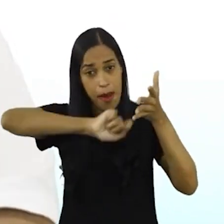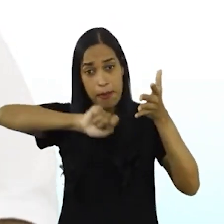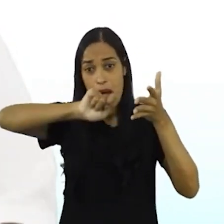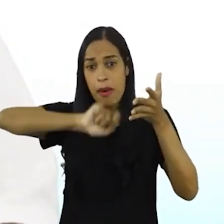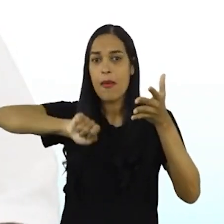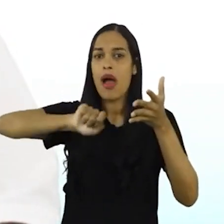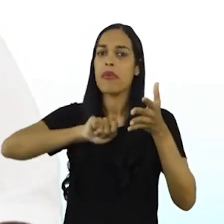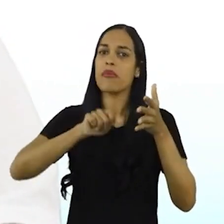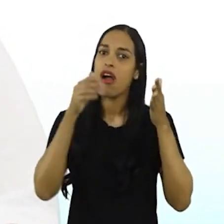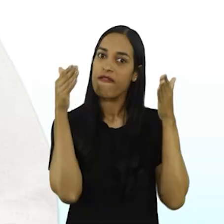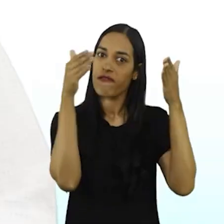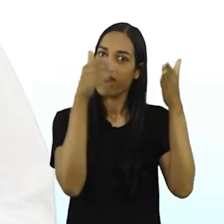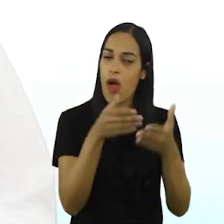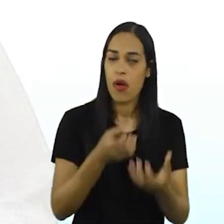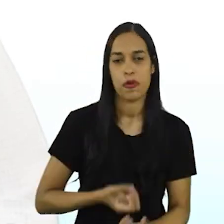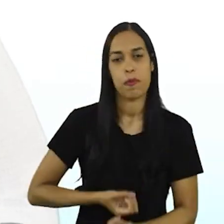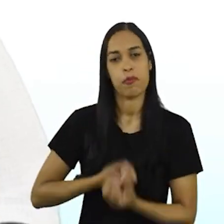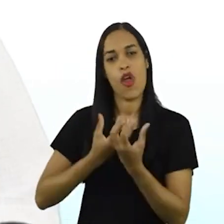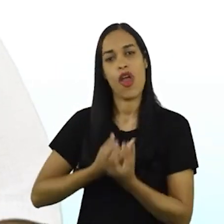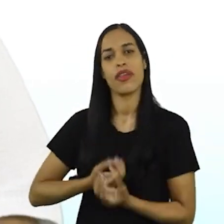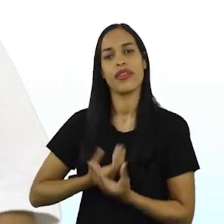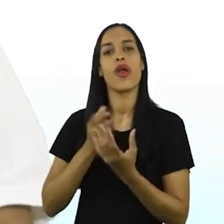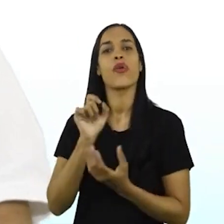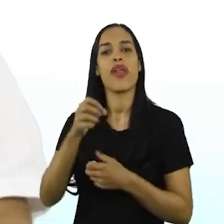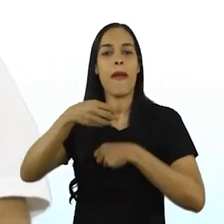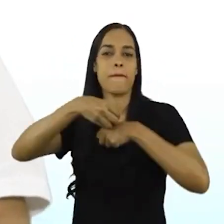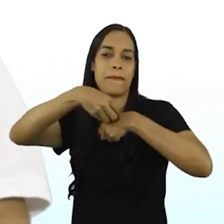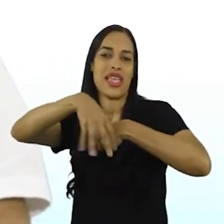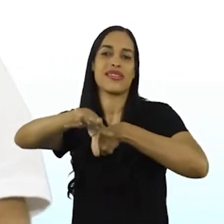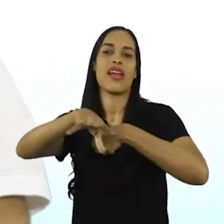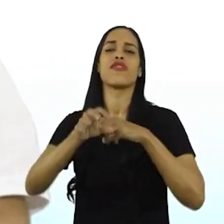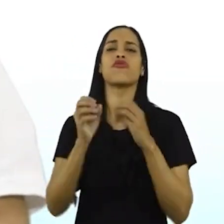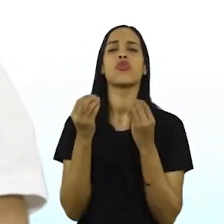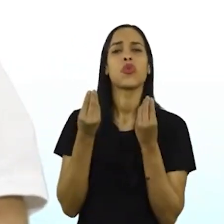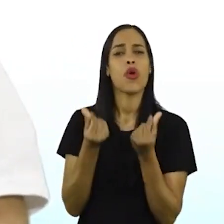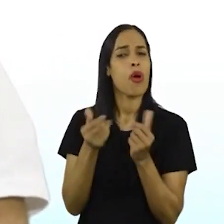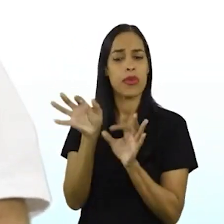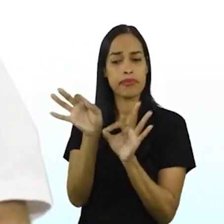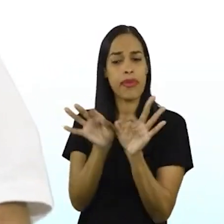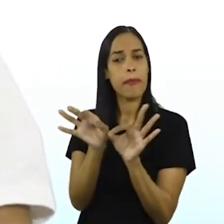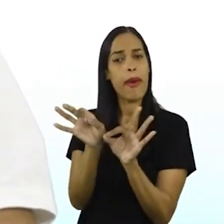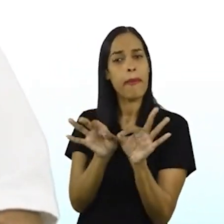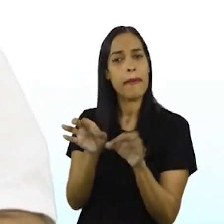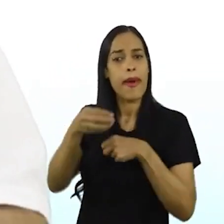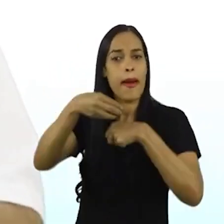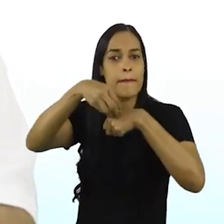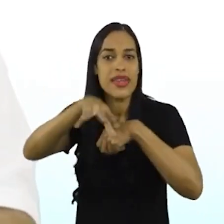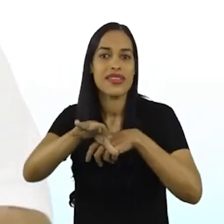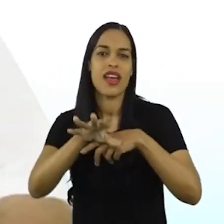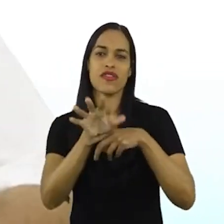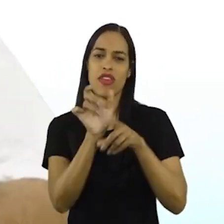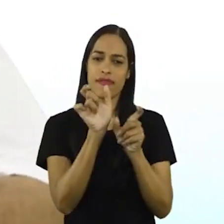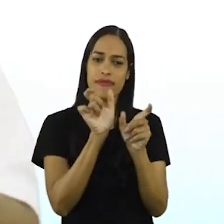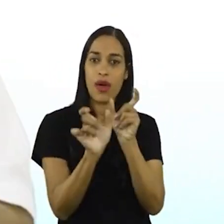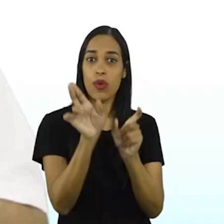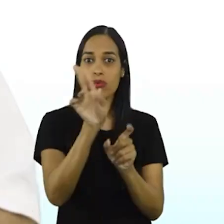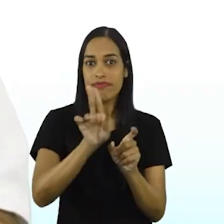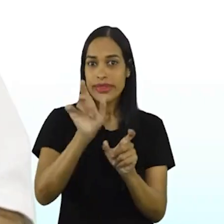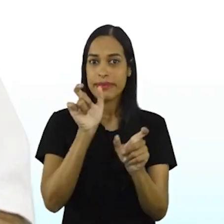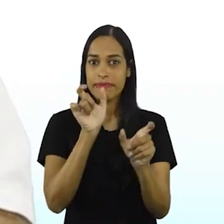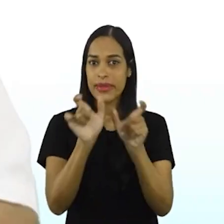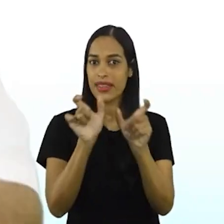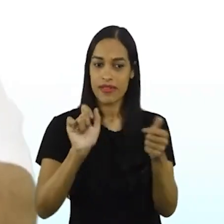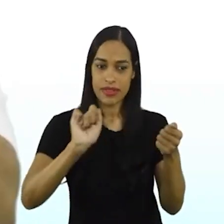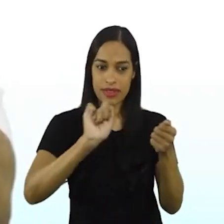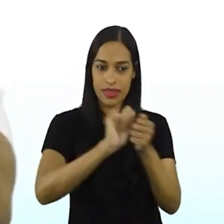quando ele escreve um texto poético, é com a elaboração da mensagem. Como ele vai elaborar uma mensagem? Ele procura fazer um jogo de